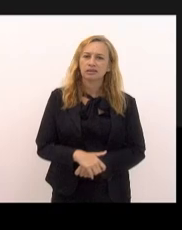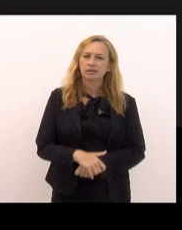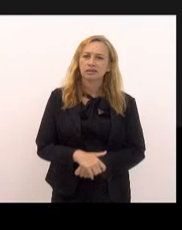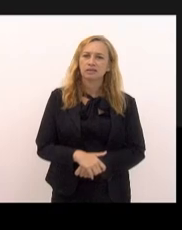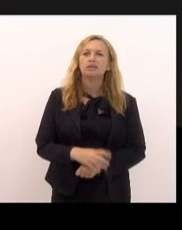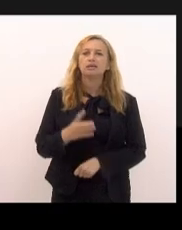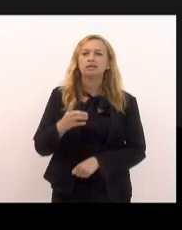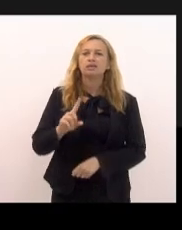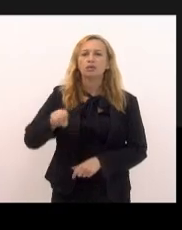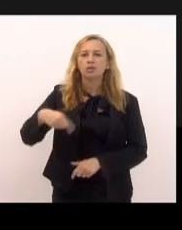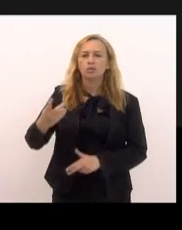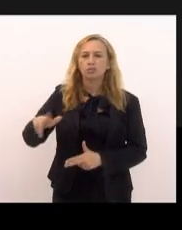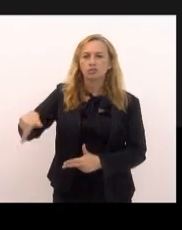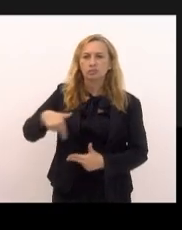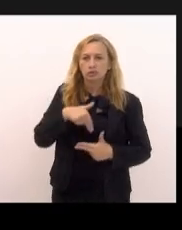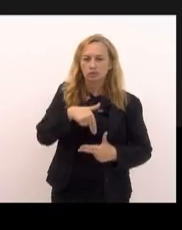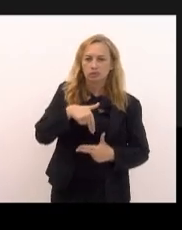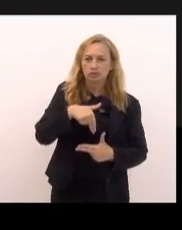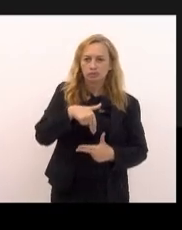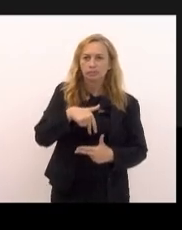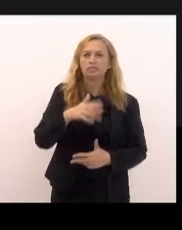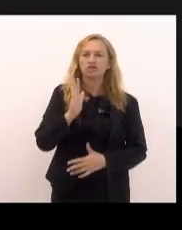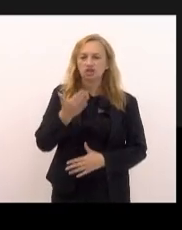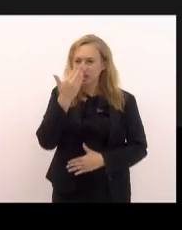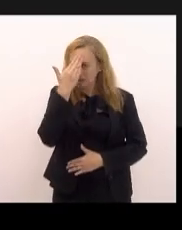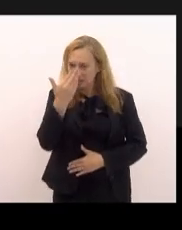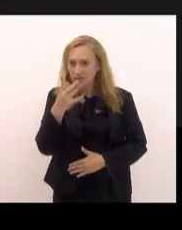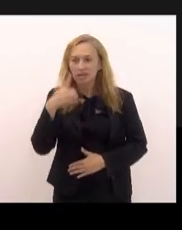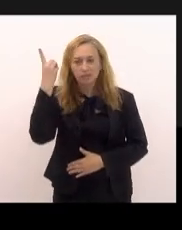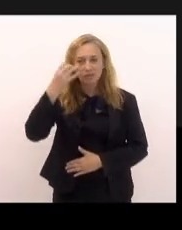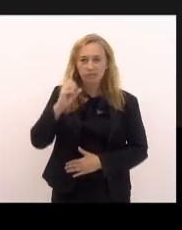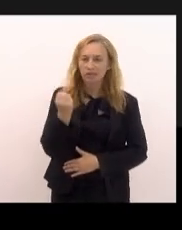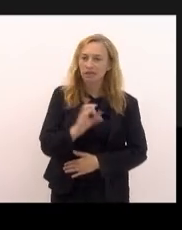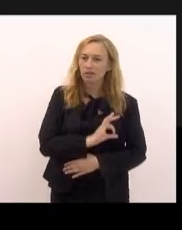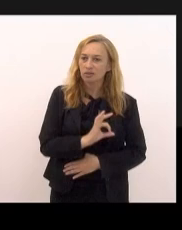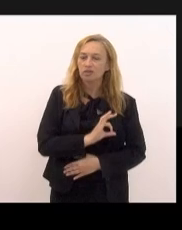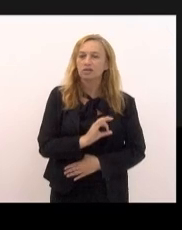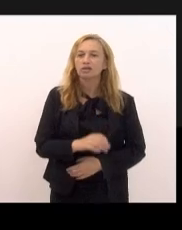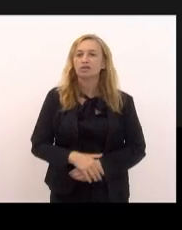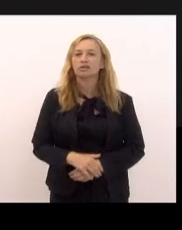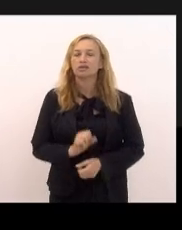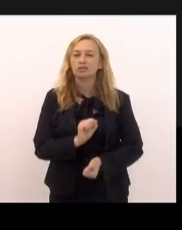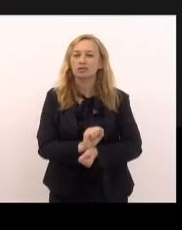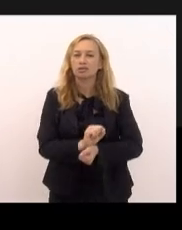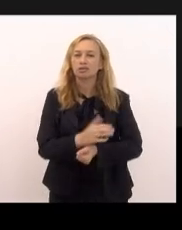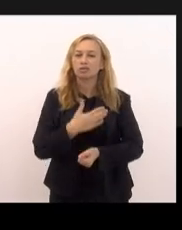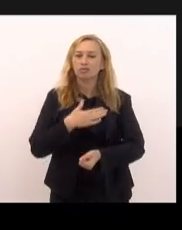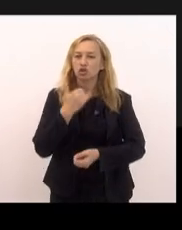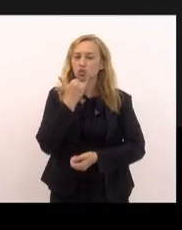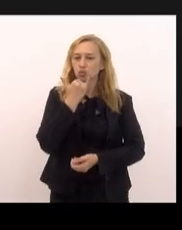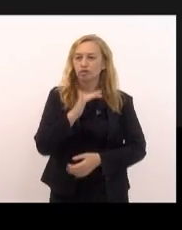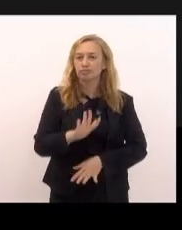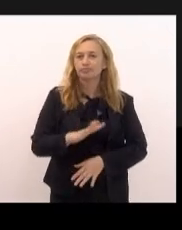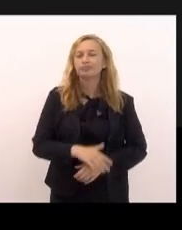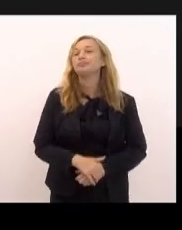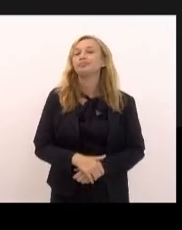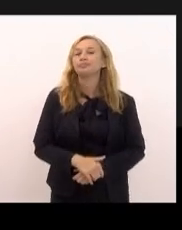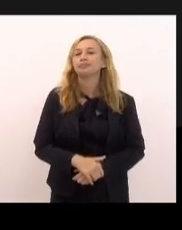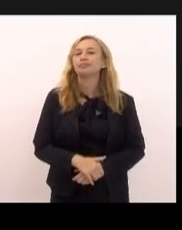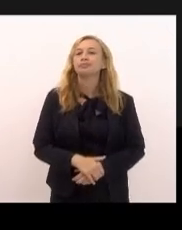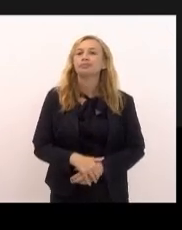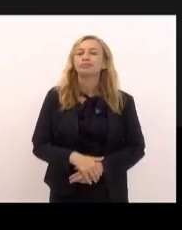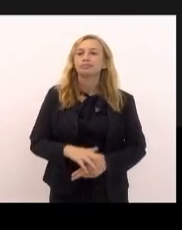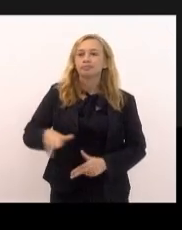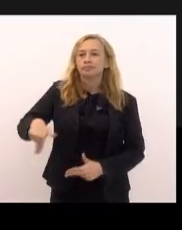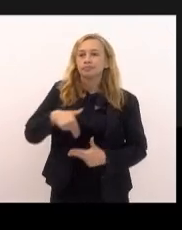Próximo orador... Já lhe agradeci, deputada Marta Rocha. Congelou para mim aqui, desculpe. Próximo